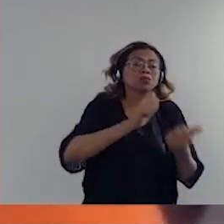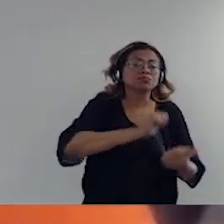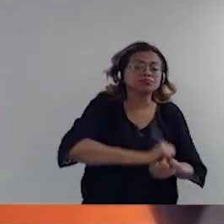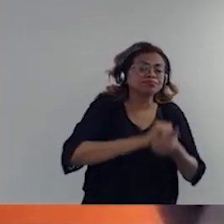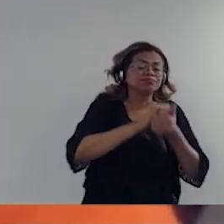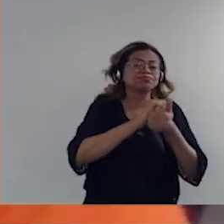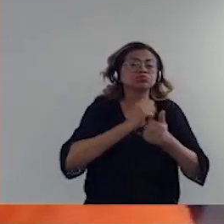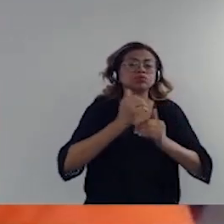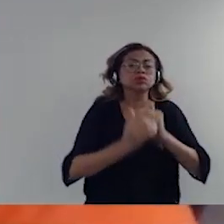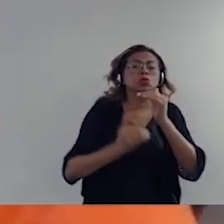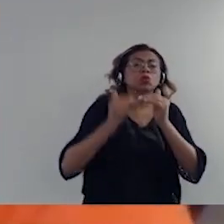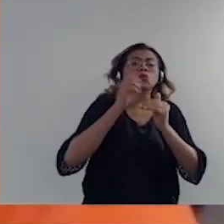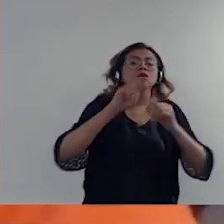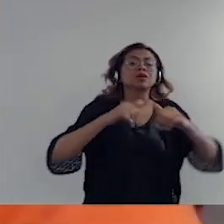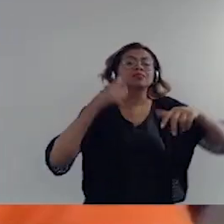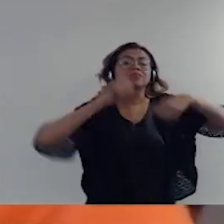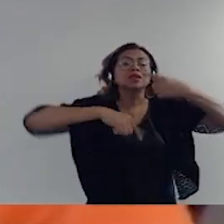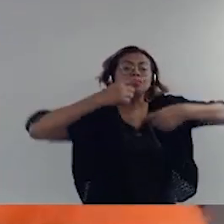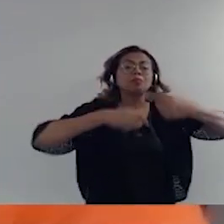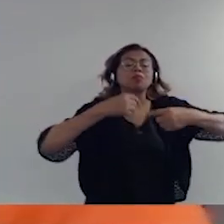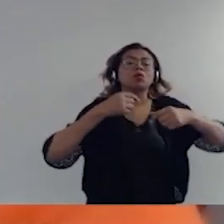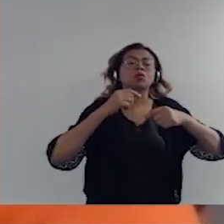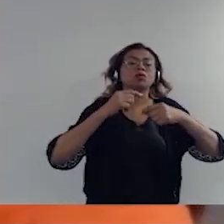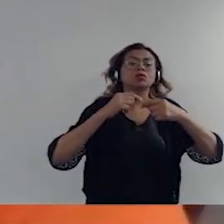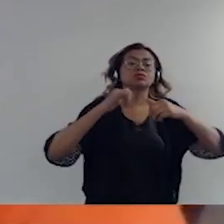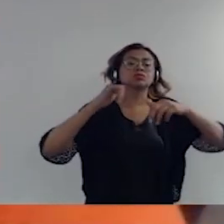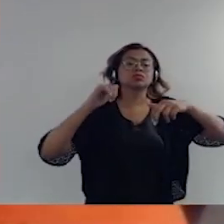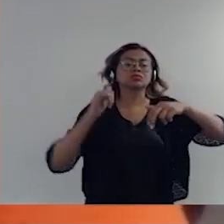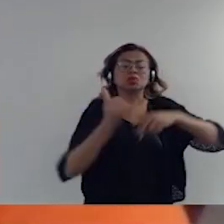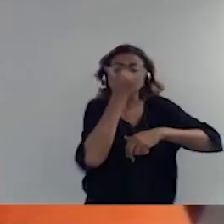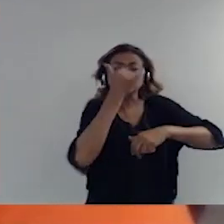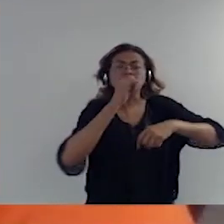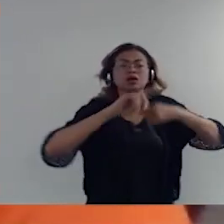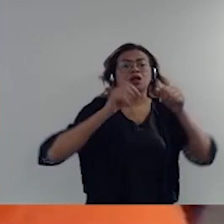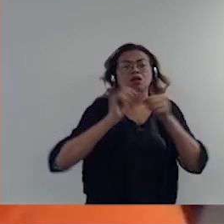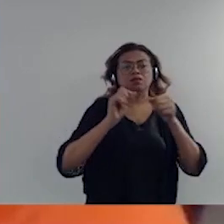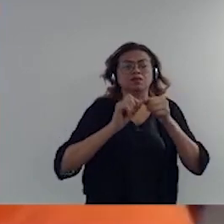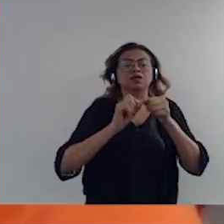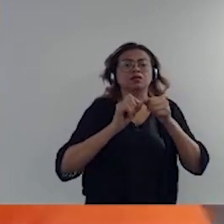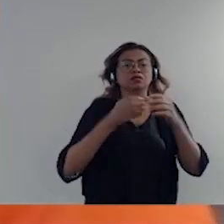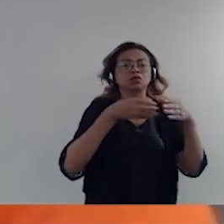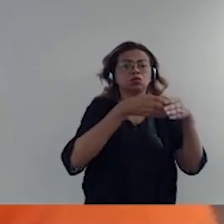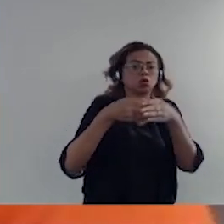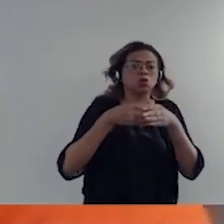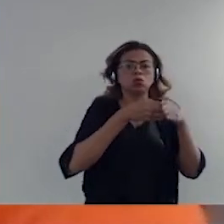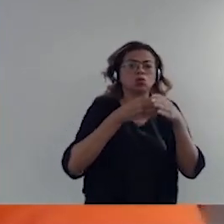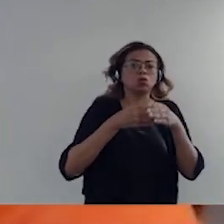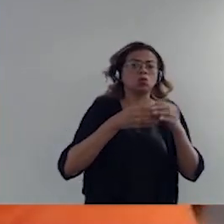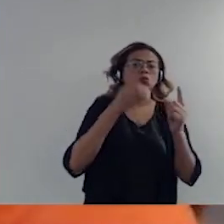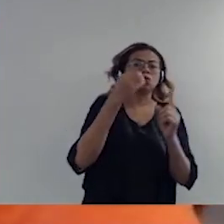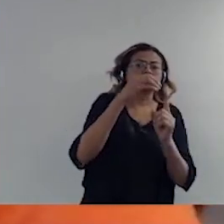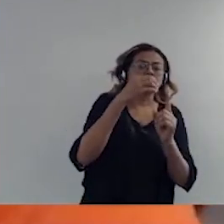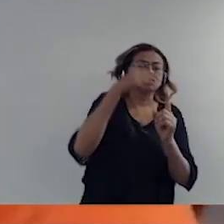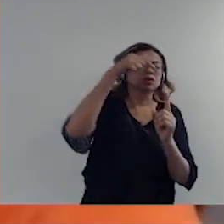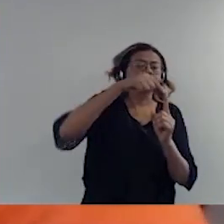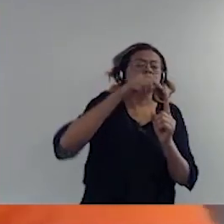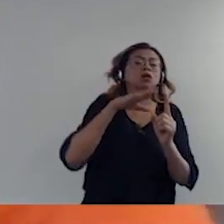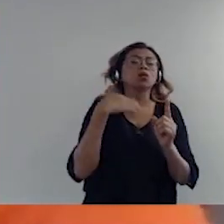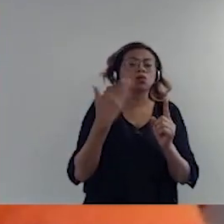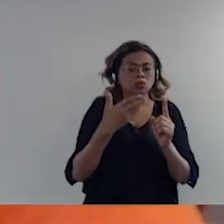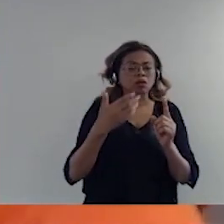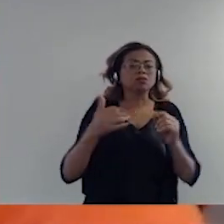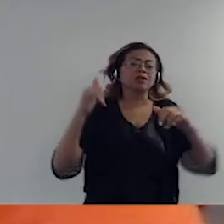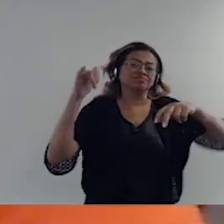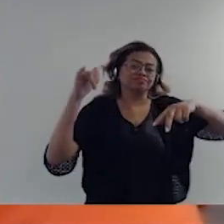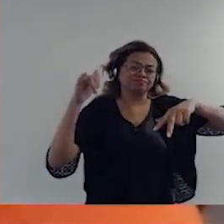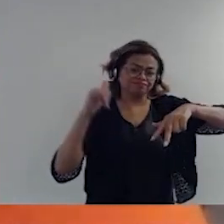suscetibilidade a esse dano. Né? Então, o grupo vulnerável ou a pessoa vulnerável é aquela que